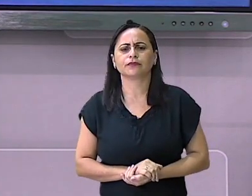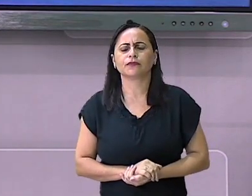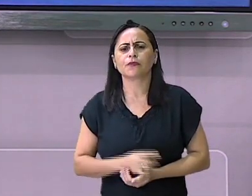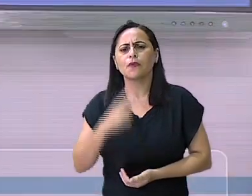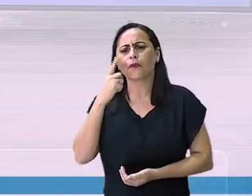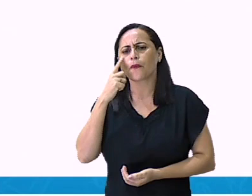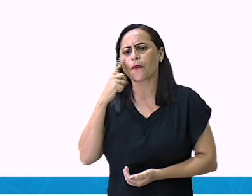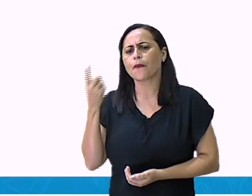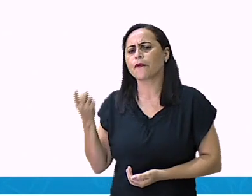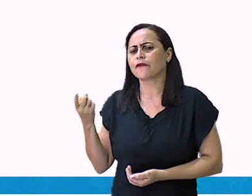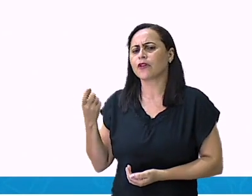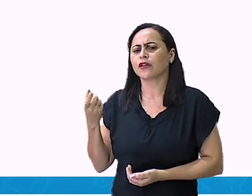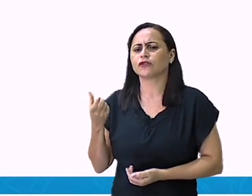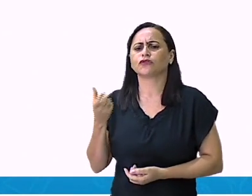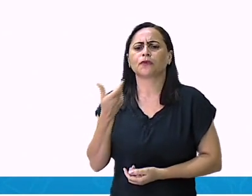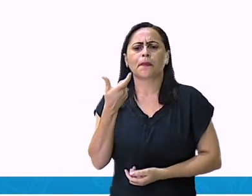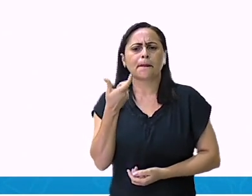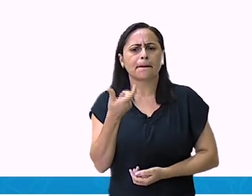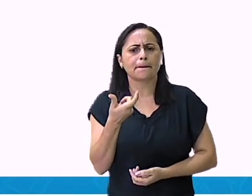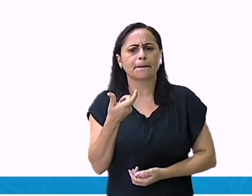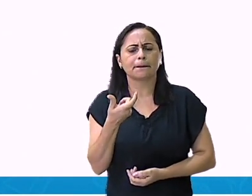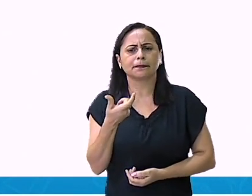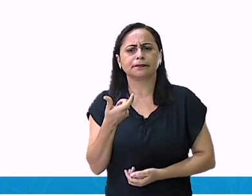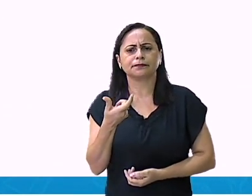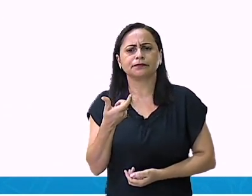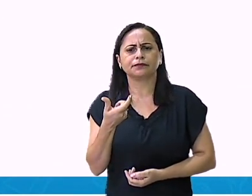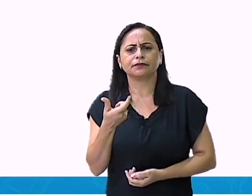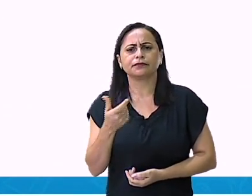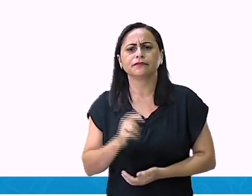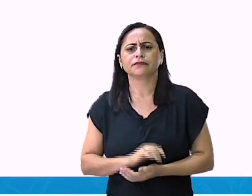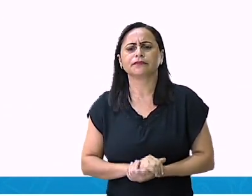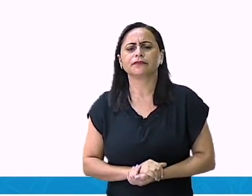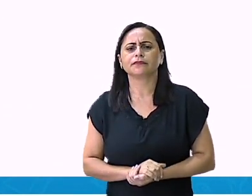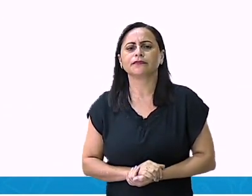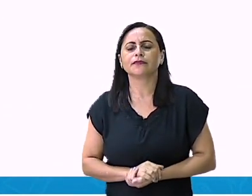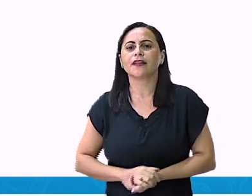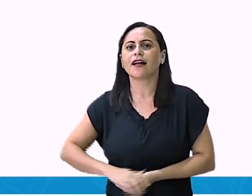Olha aqui para vocês verem. Nós vamos começar com a